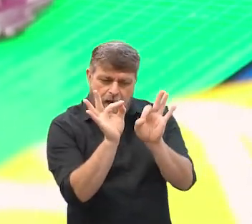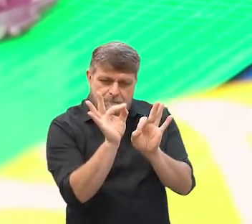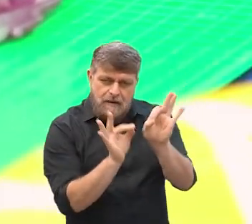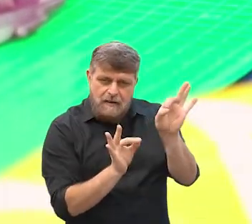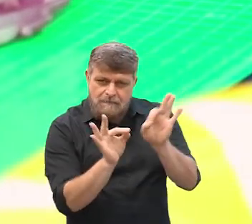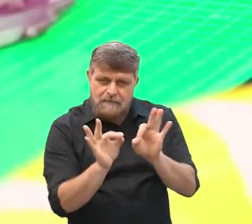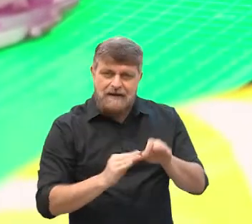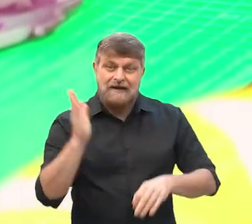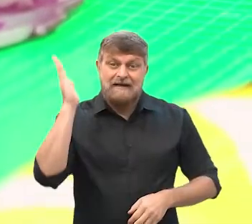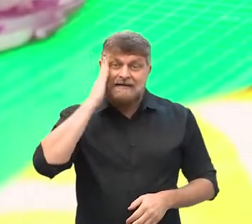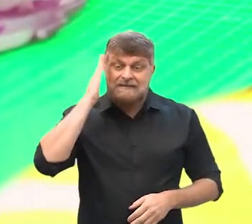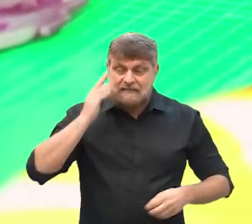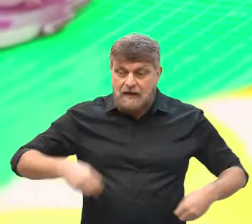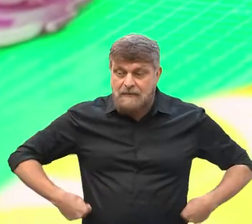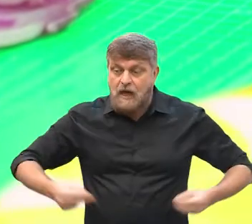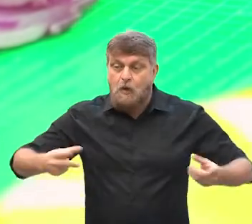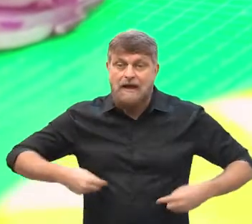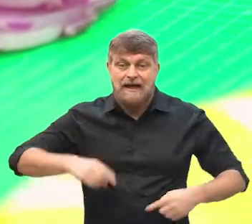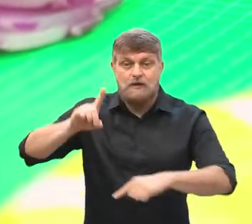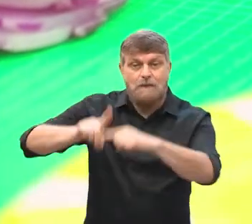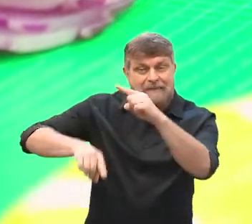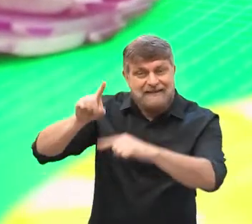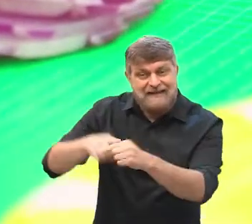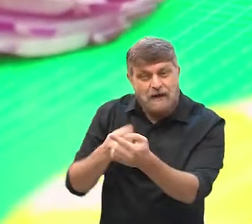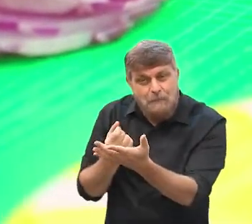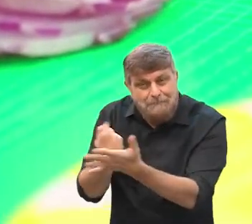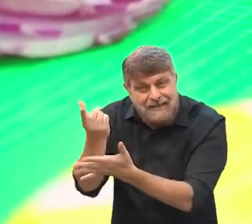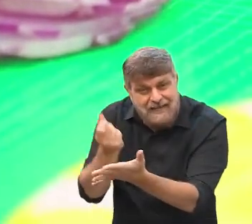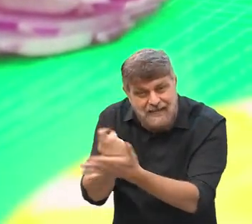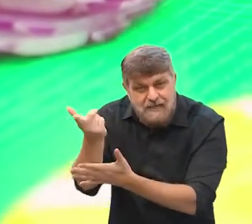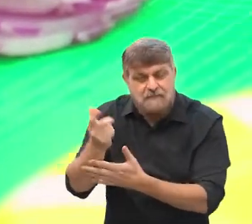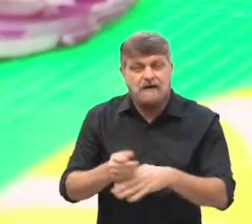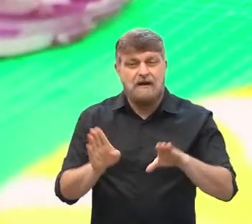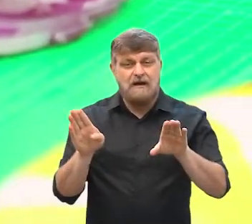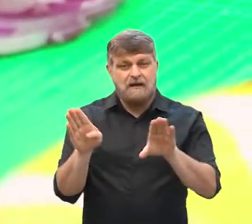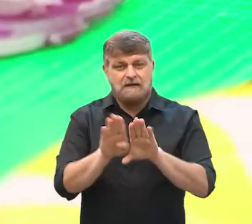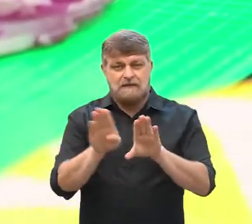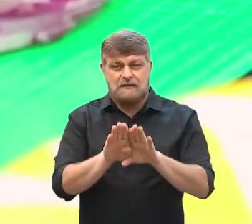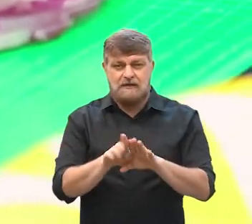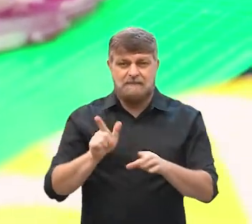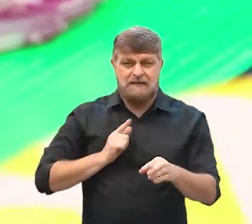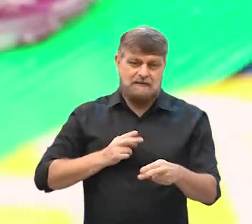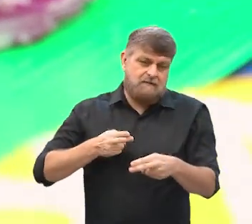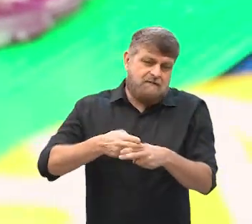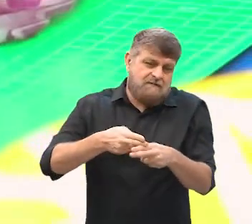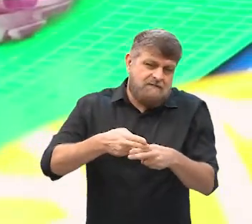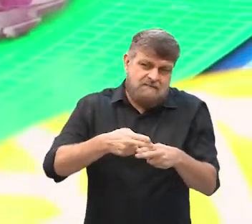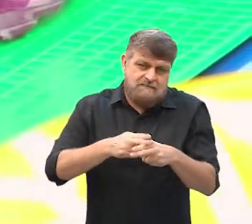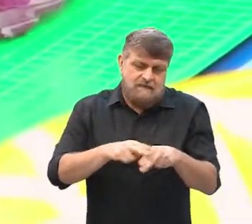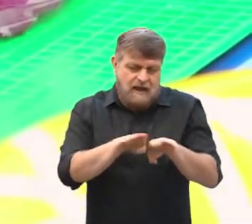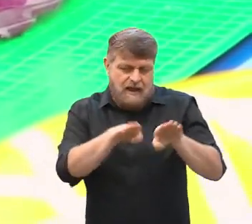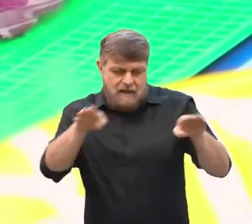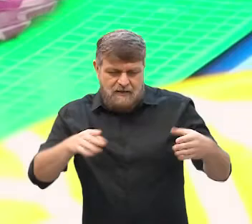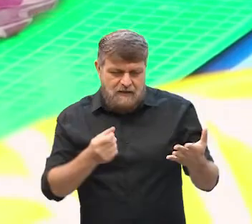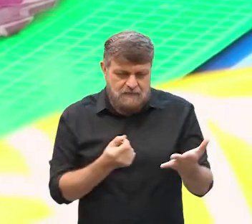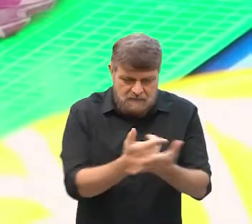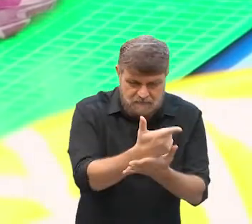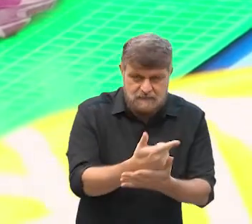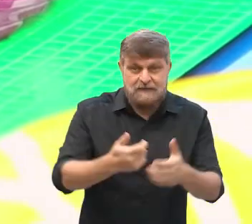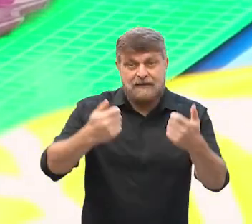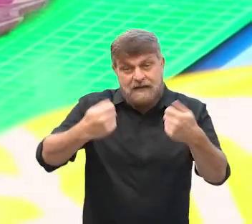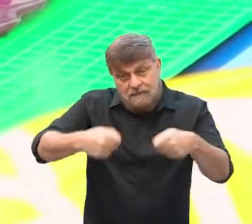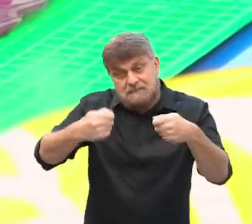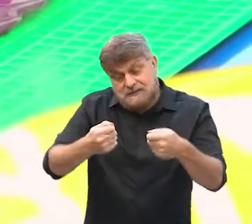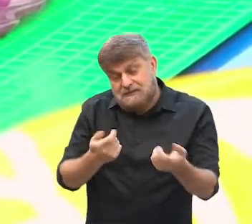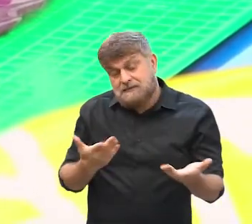os investimentos em matéria-prima, às vezes algum utensílio que você precisou adquirir por conta do